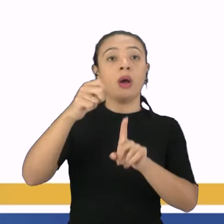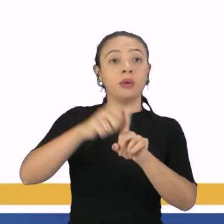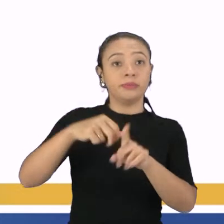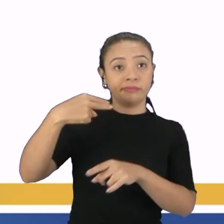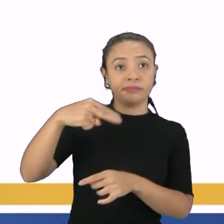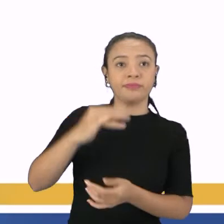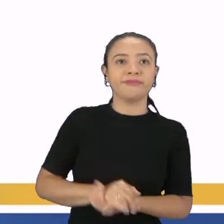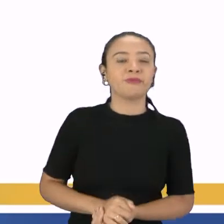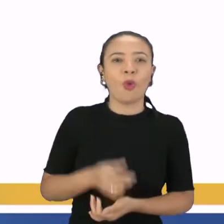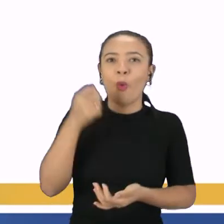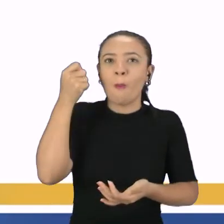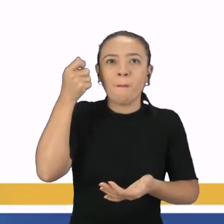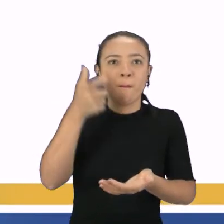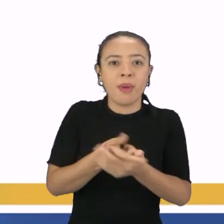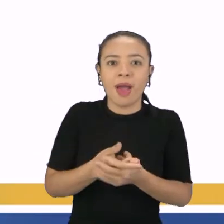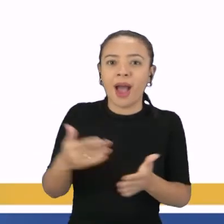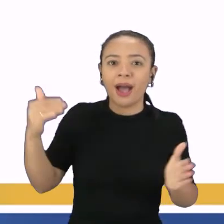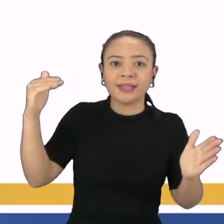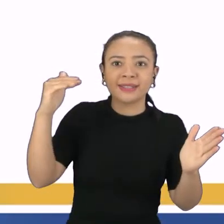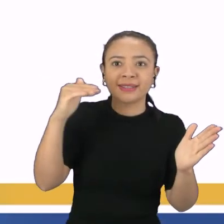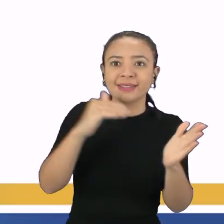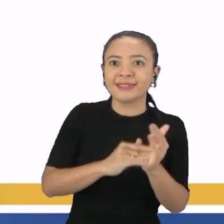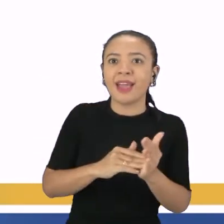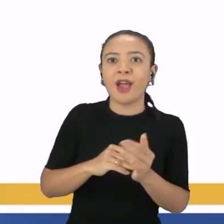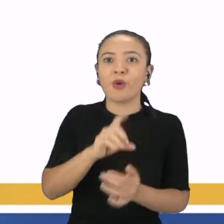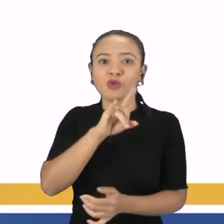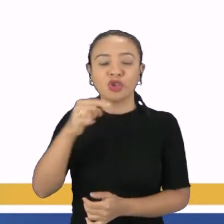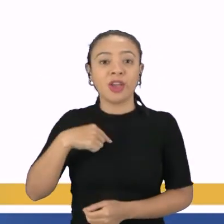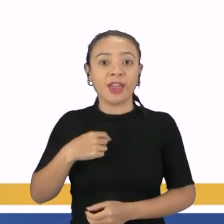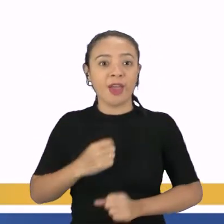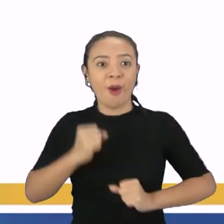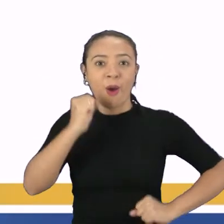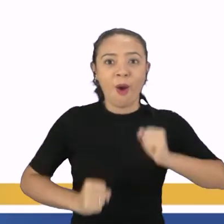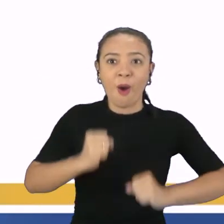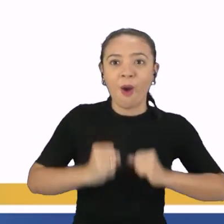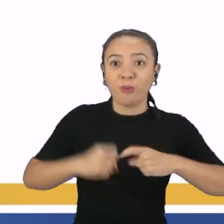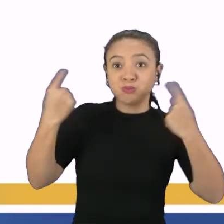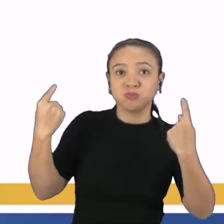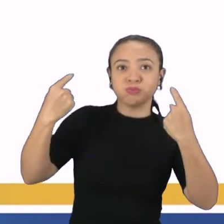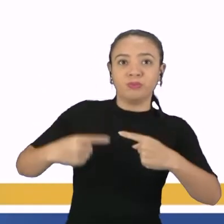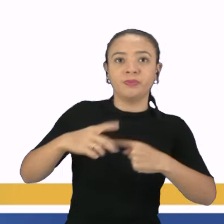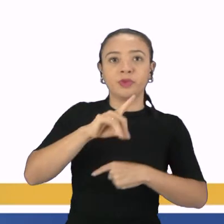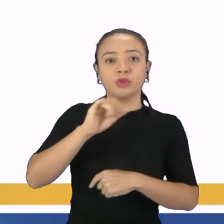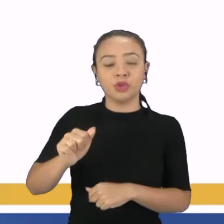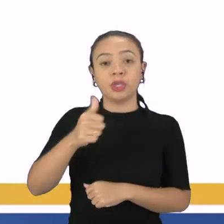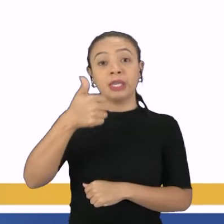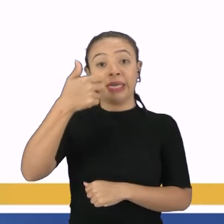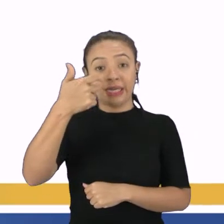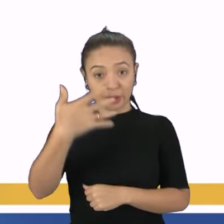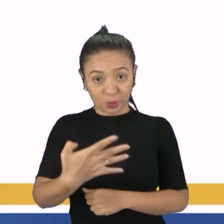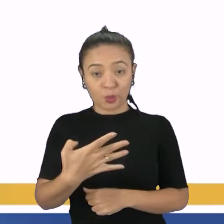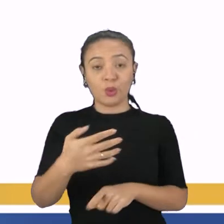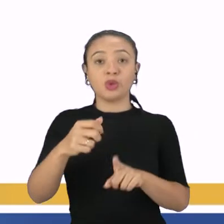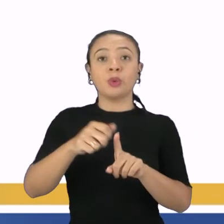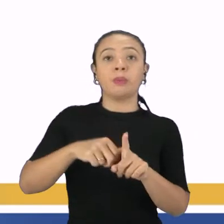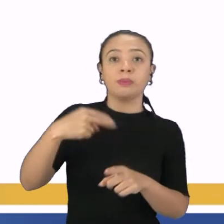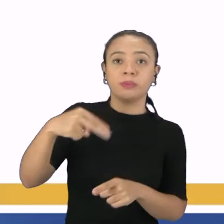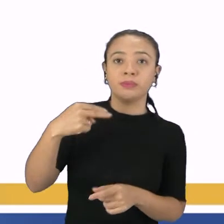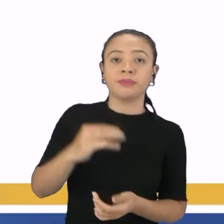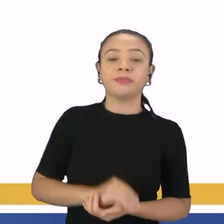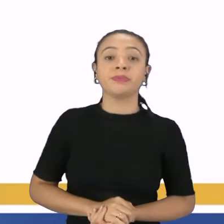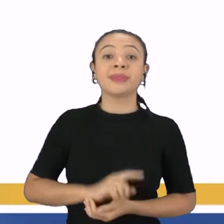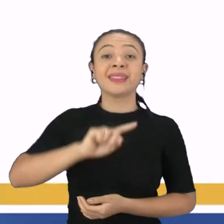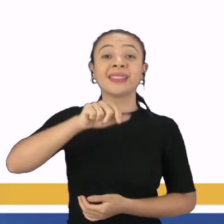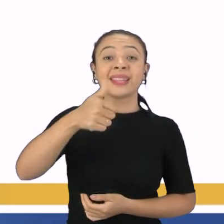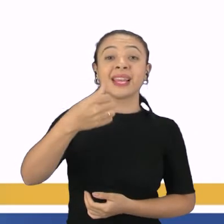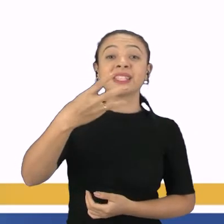toda expectativa para o próximo campeonato, que ocorreu no dia 14 de novembro, 13 dias após a efetuação da